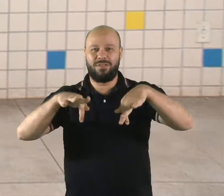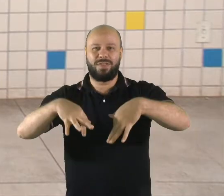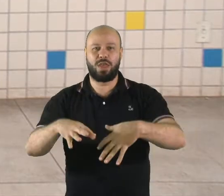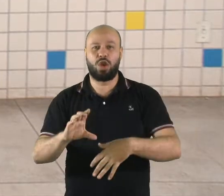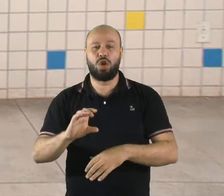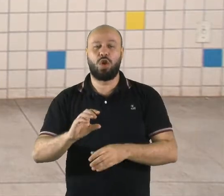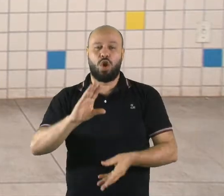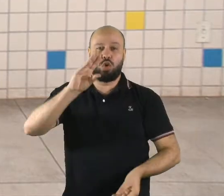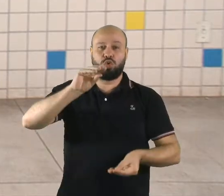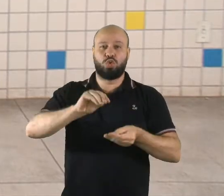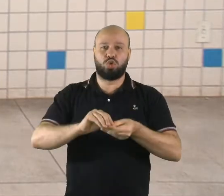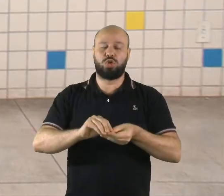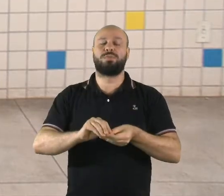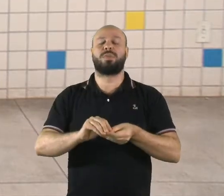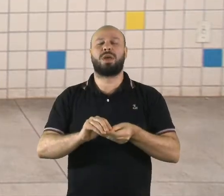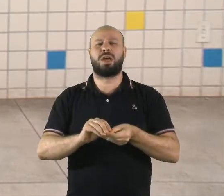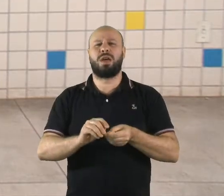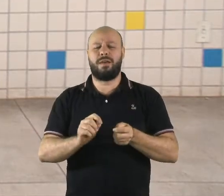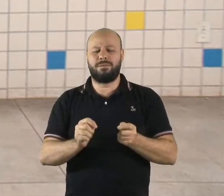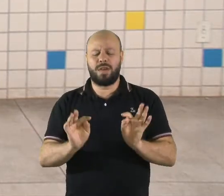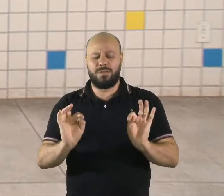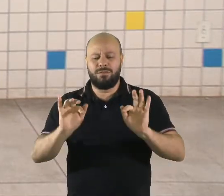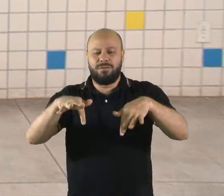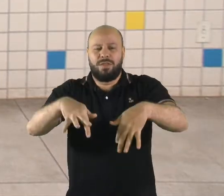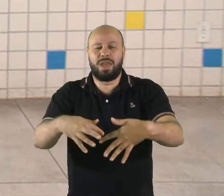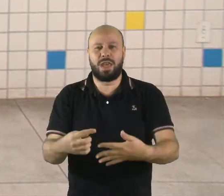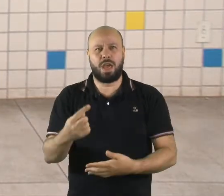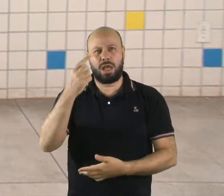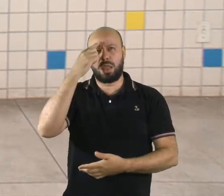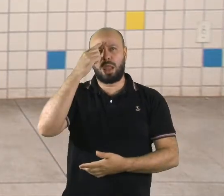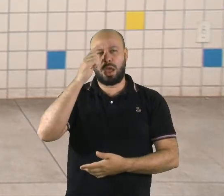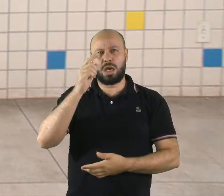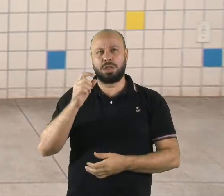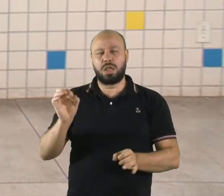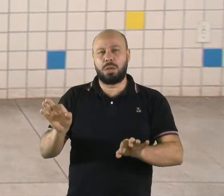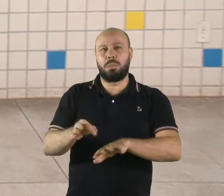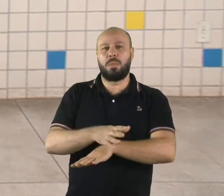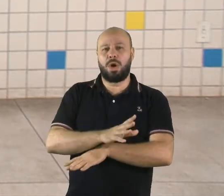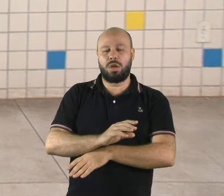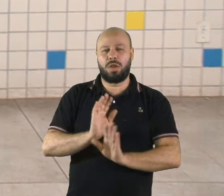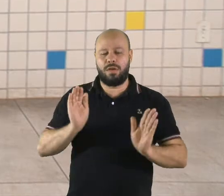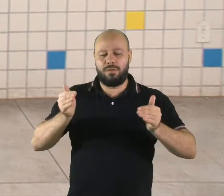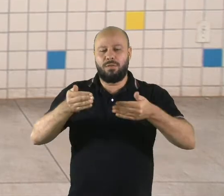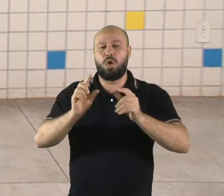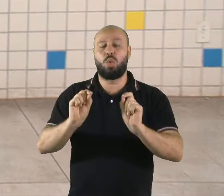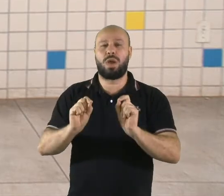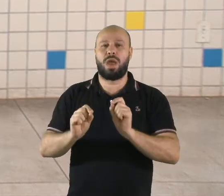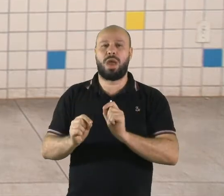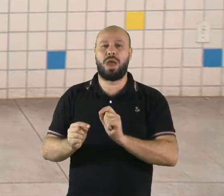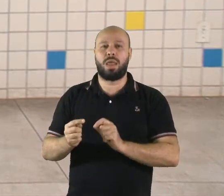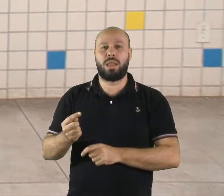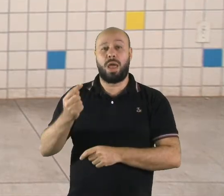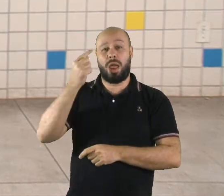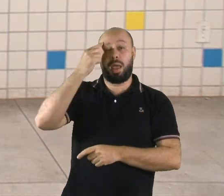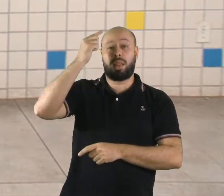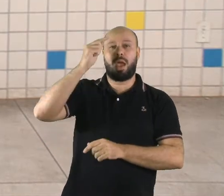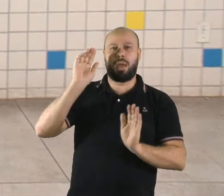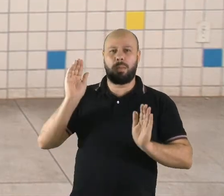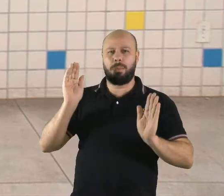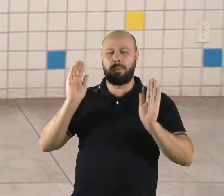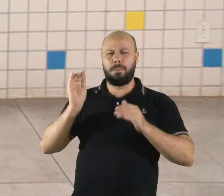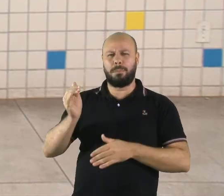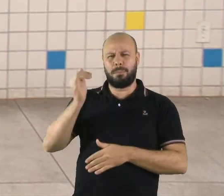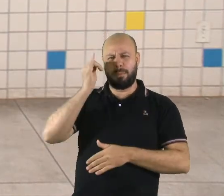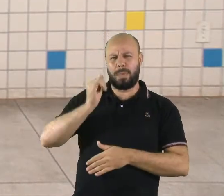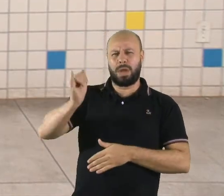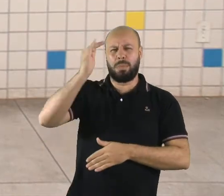texto. Você vai encerrar as suas ideias, focando mais na ideia principal, o que é mais importante